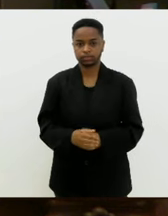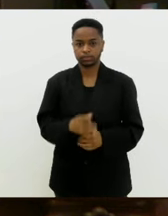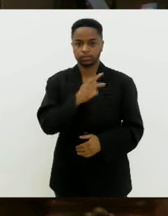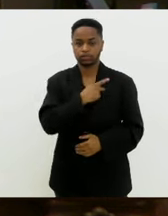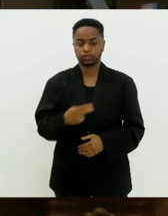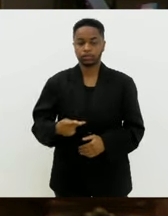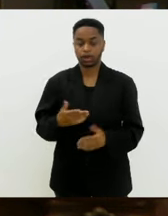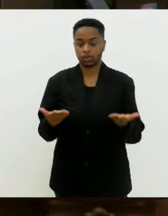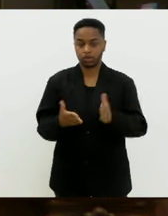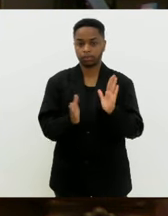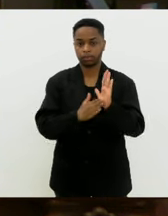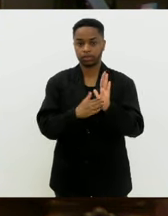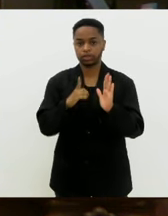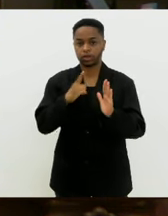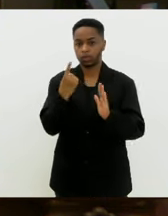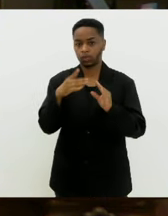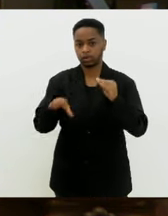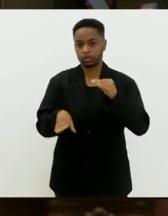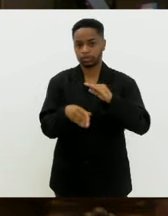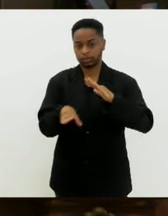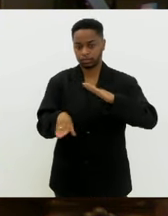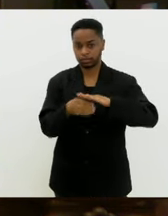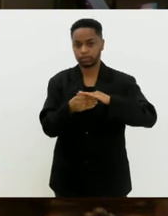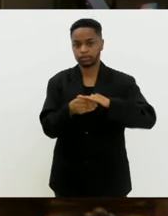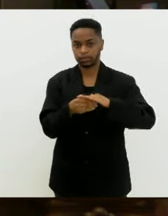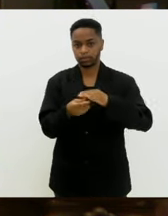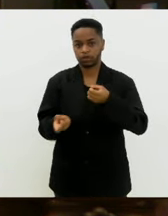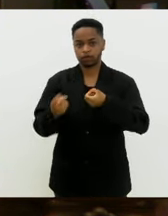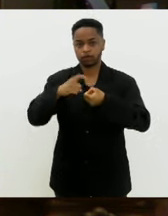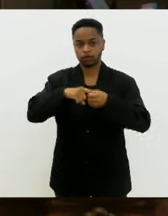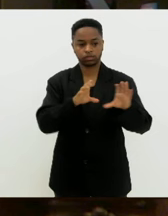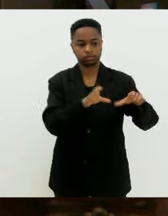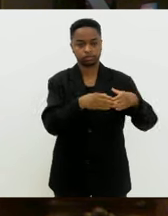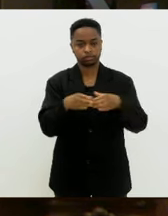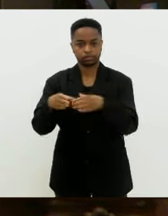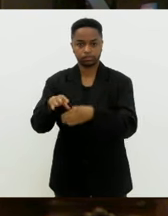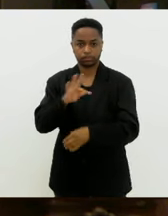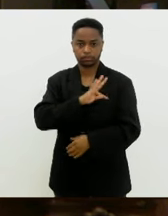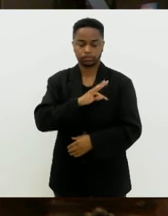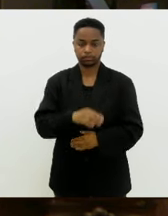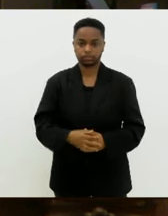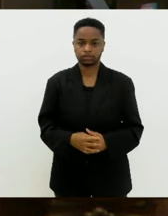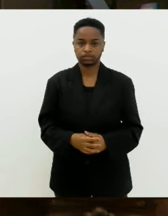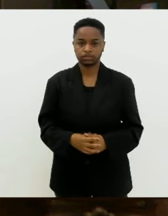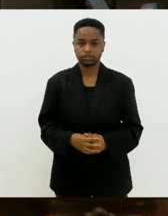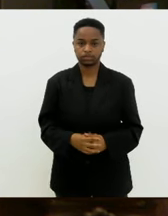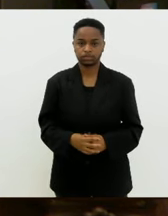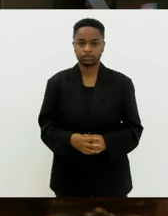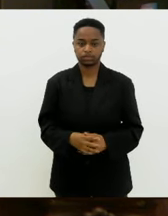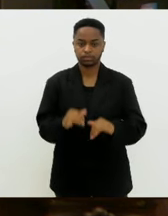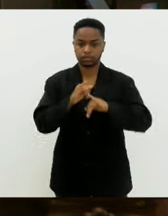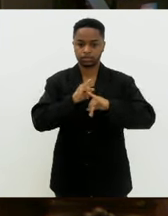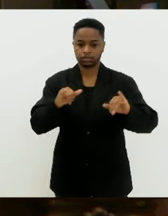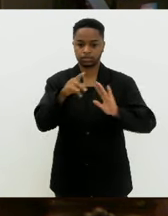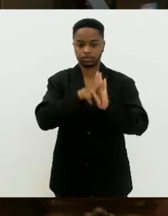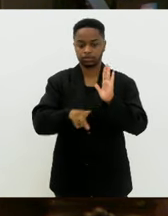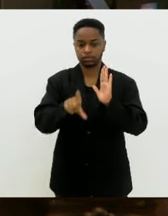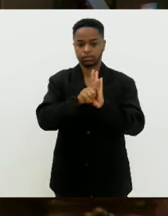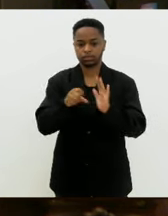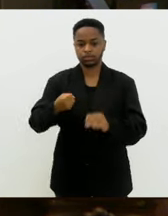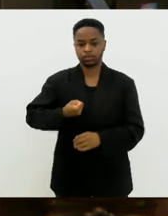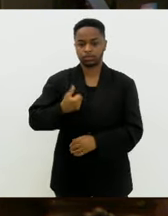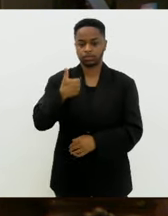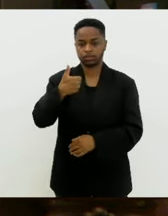proposta recebeu uma emenda e retorne às comissões técnicas. Anuncio o projeto de lei número